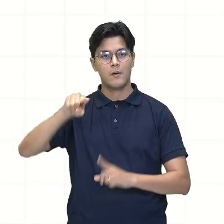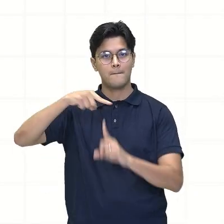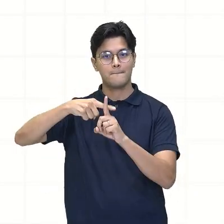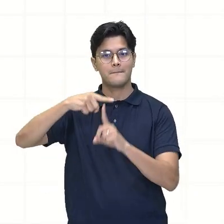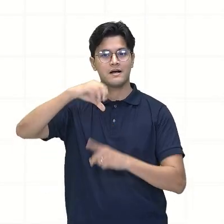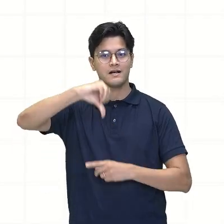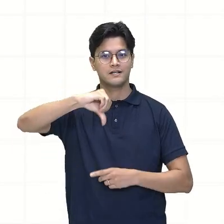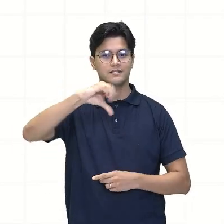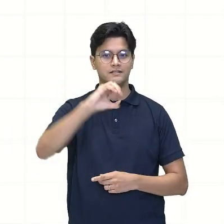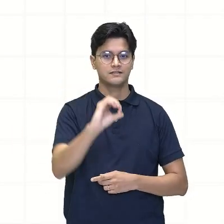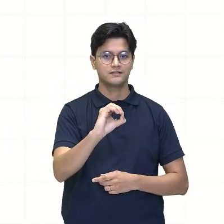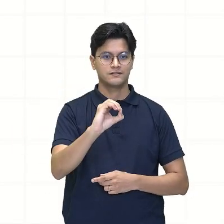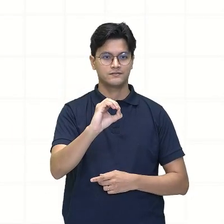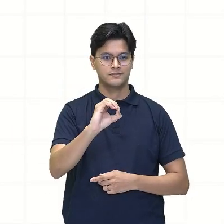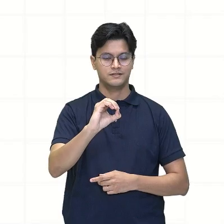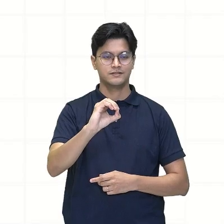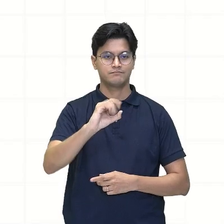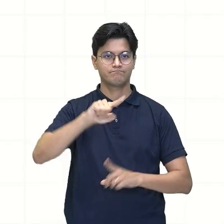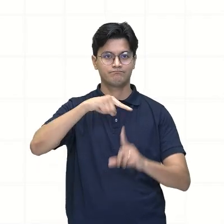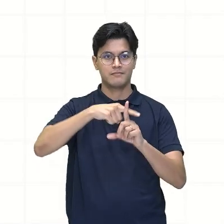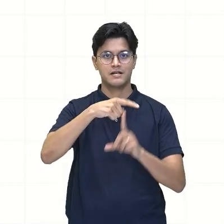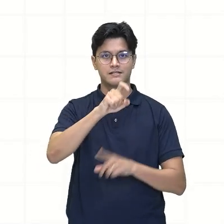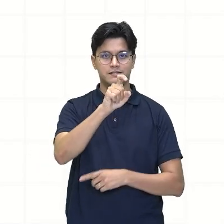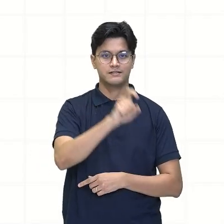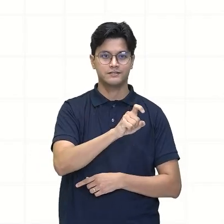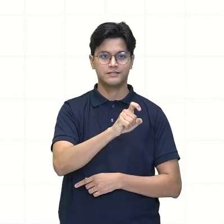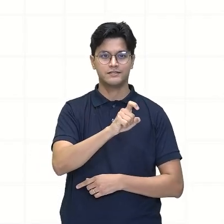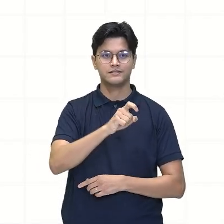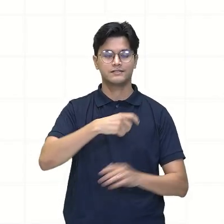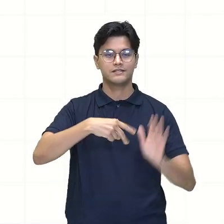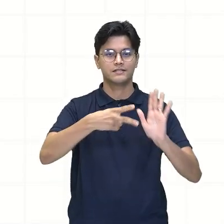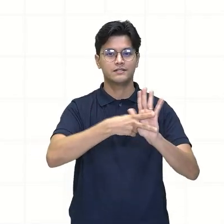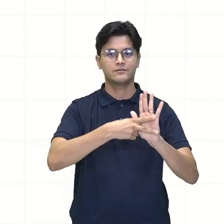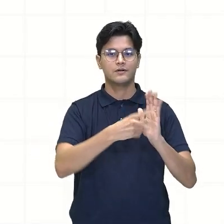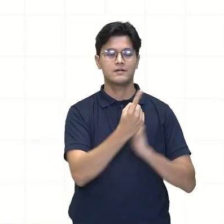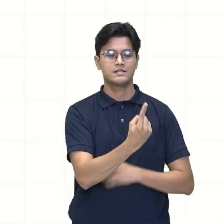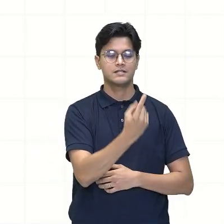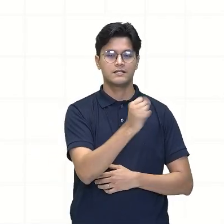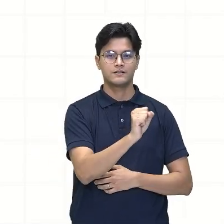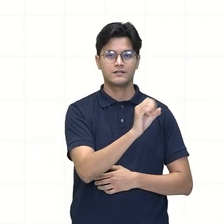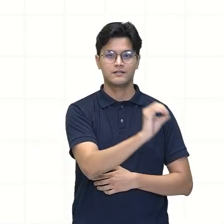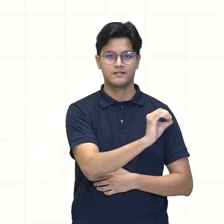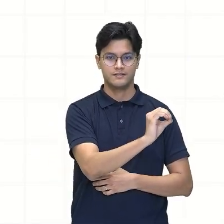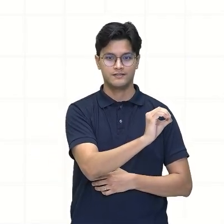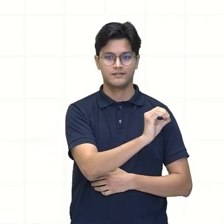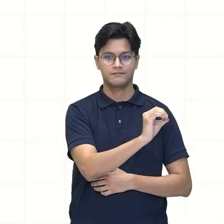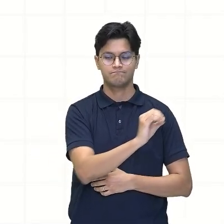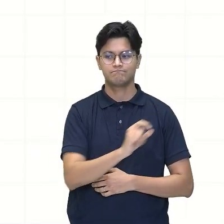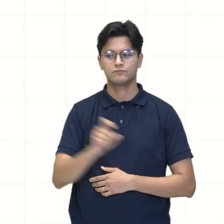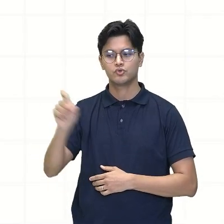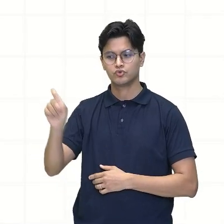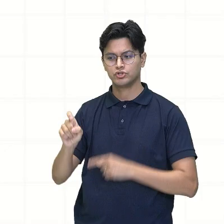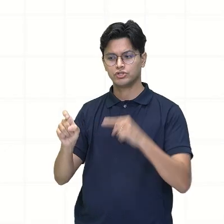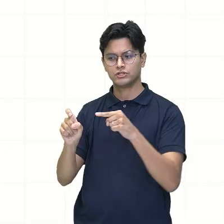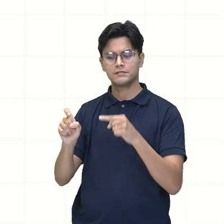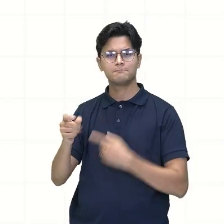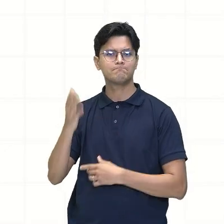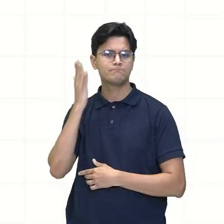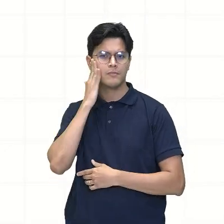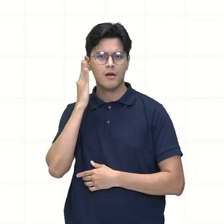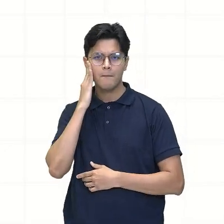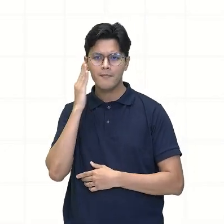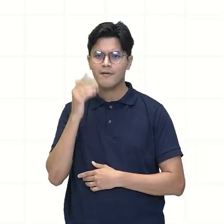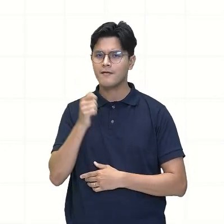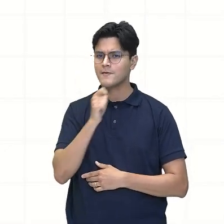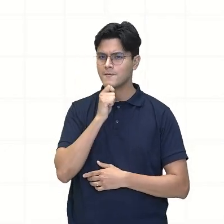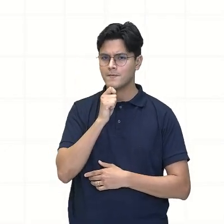27,35. Beta é o ângulo reto 90. O x a gente ainda não sabe. A soma deles três é igual